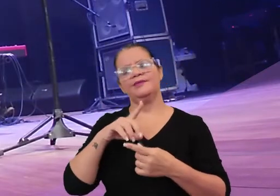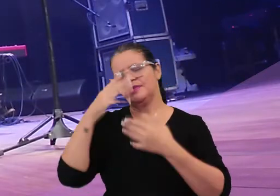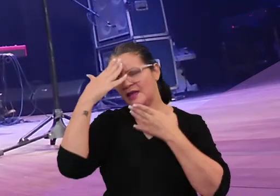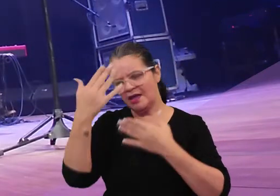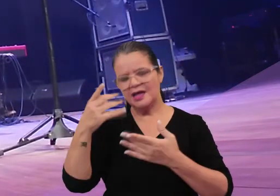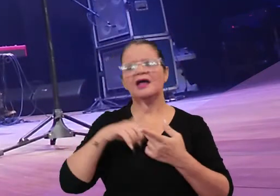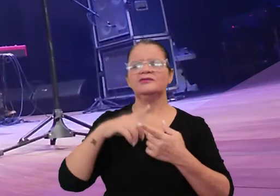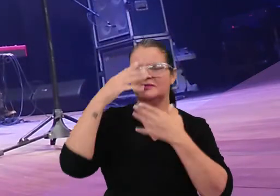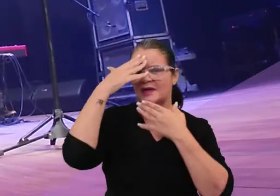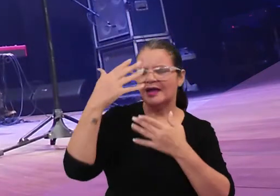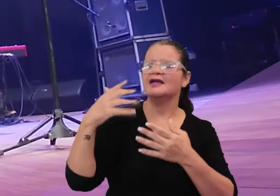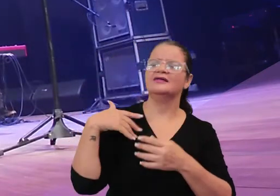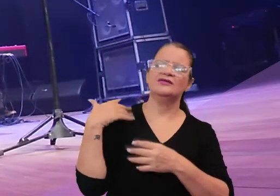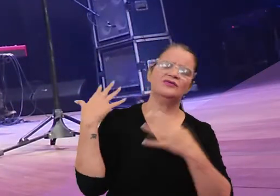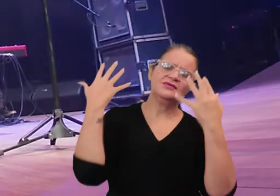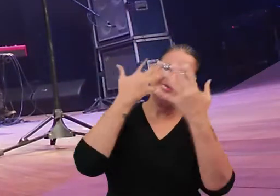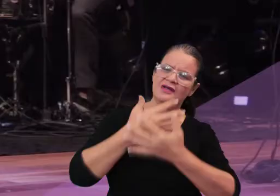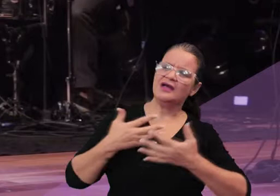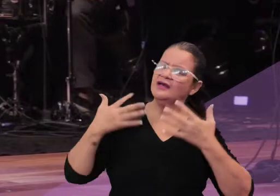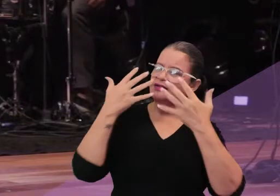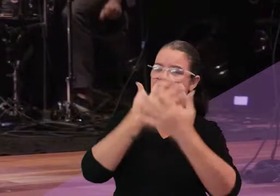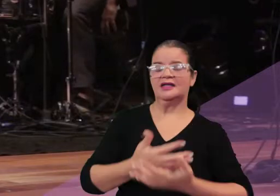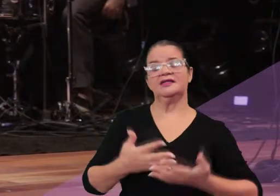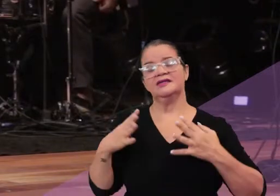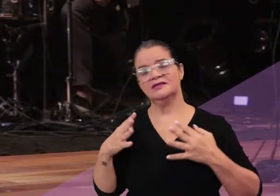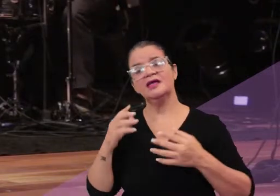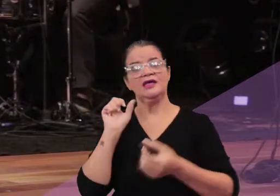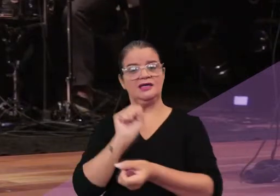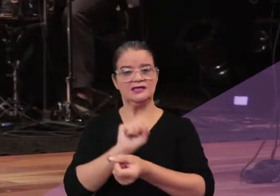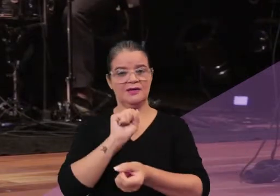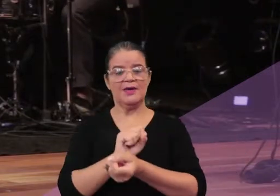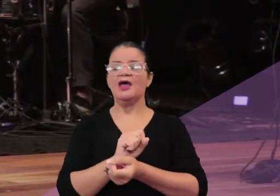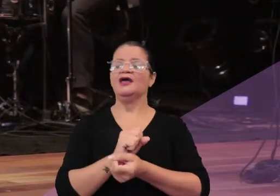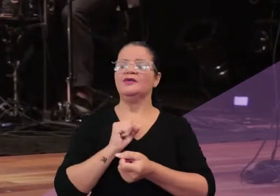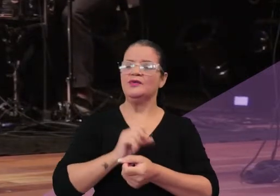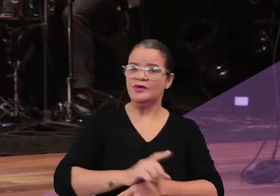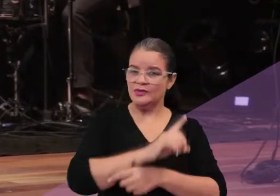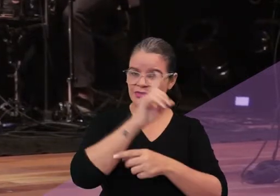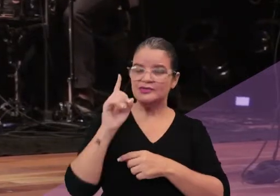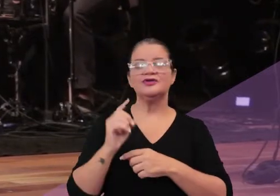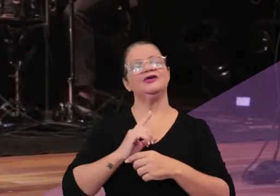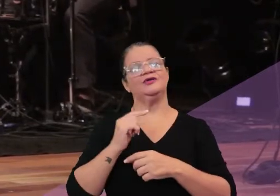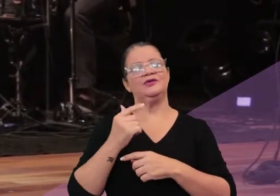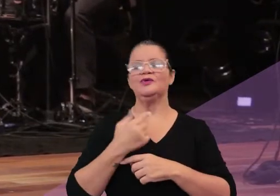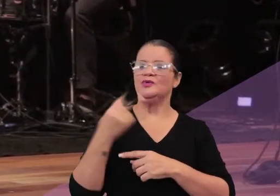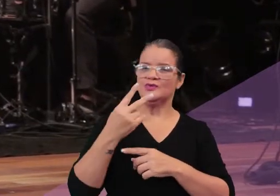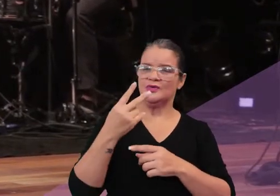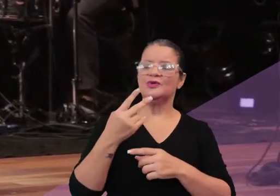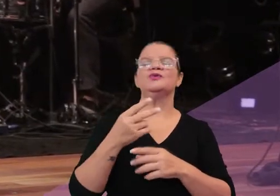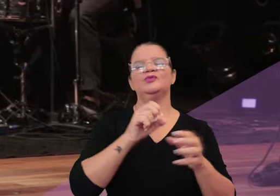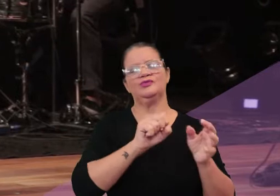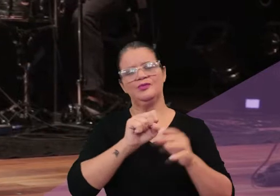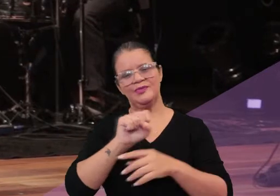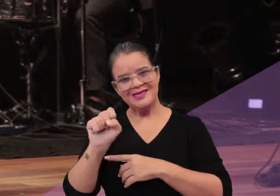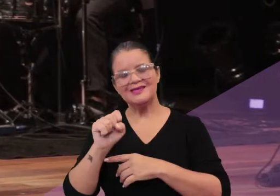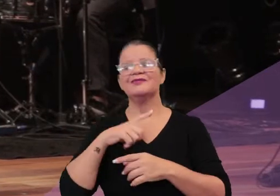encantados, né? E esperem que o disco, se Deus quiser, segundo semestre, está aí. Retinta. Isso aqui é só um pedacinho